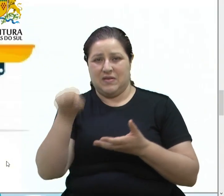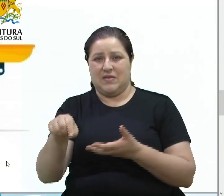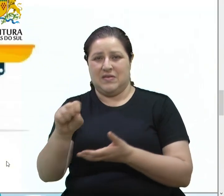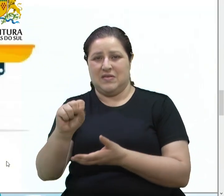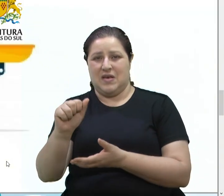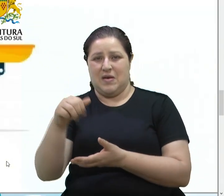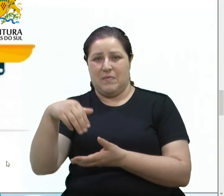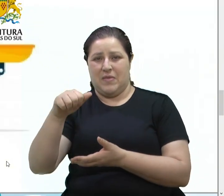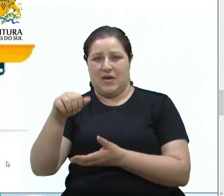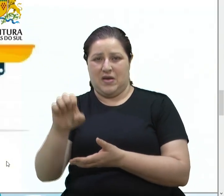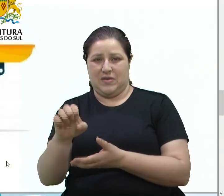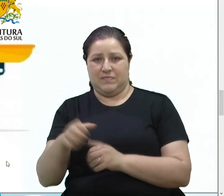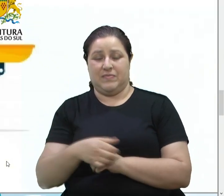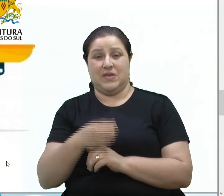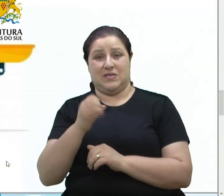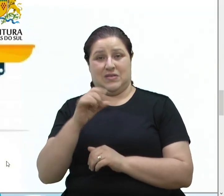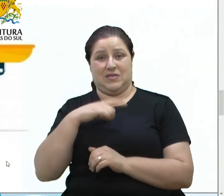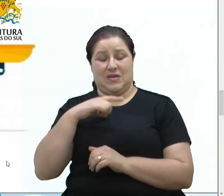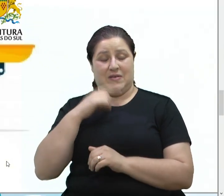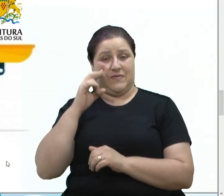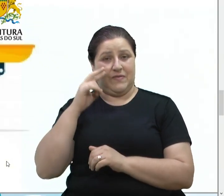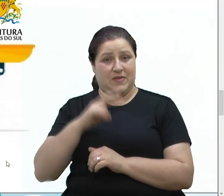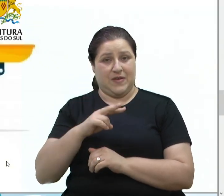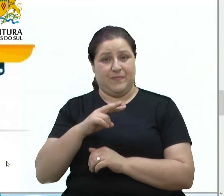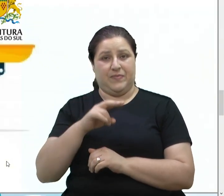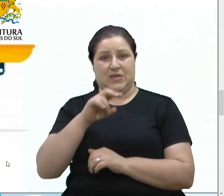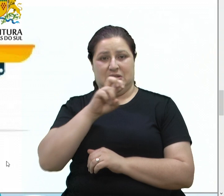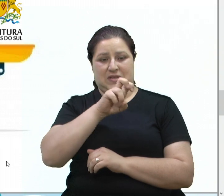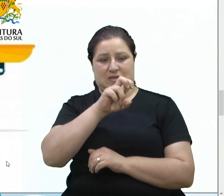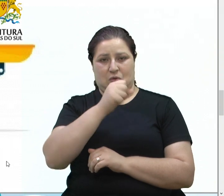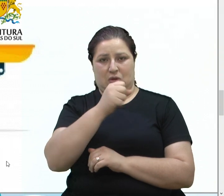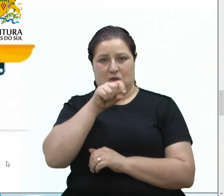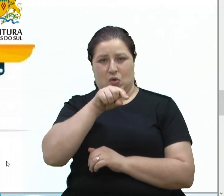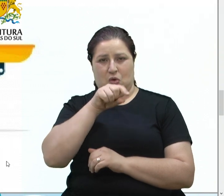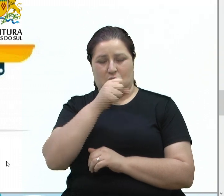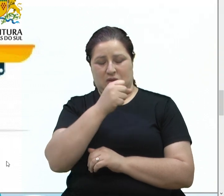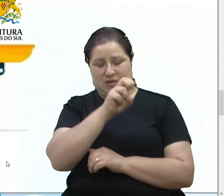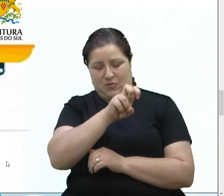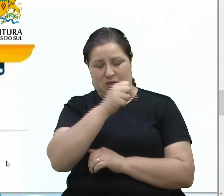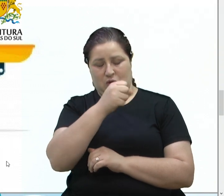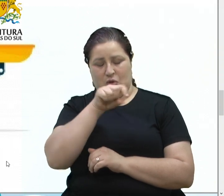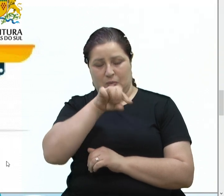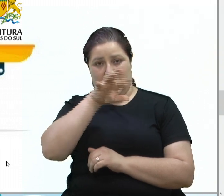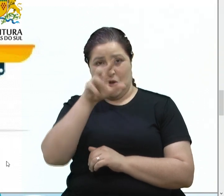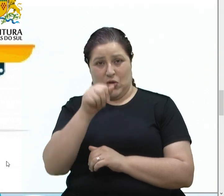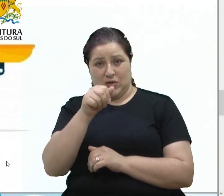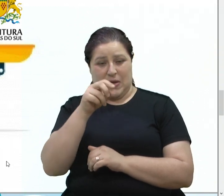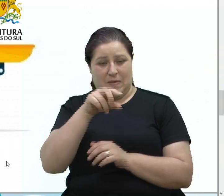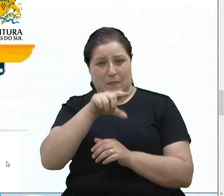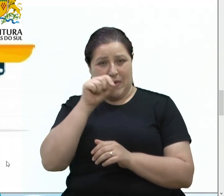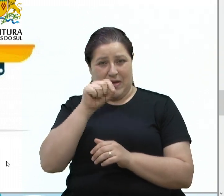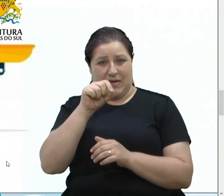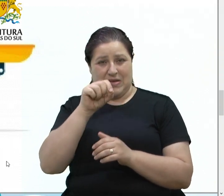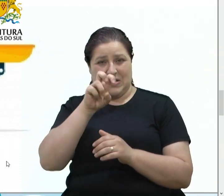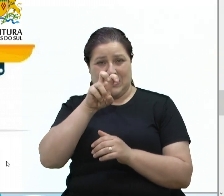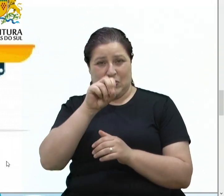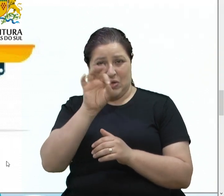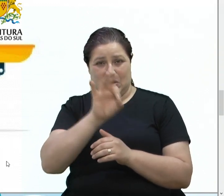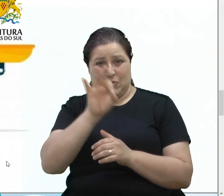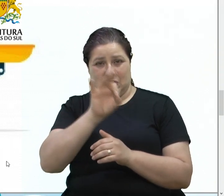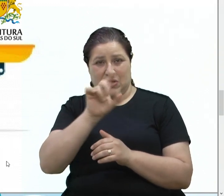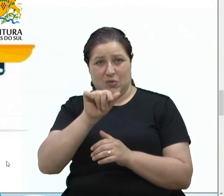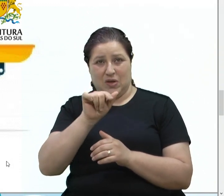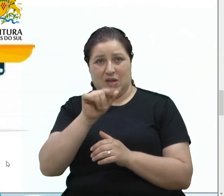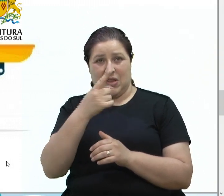Dini, 50% dos 58 milhões, daria 17 milhões por ano,